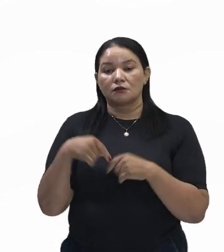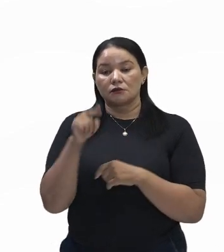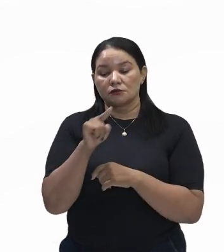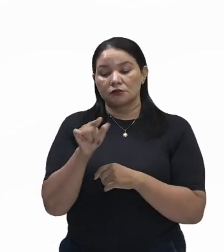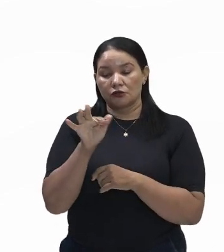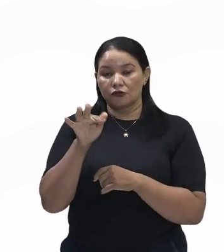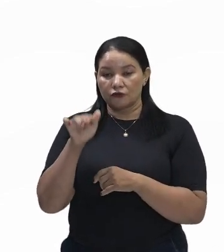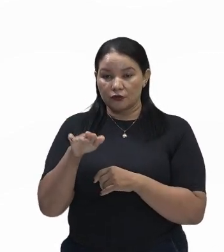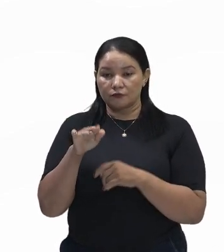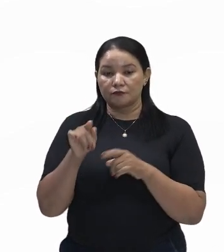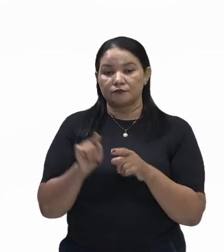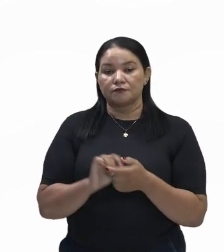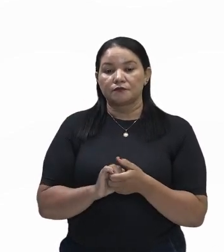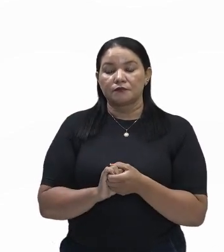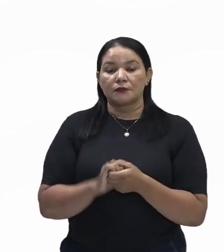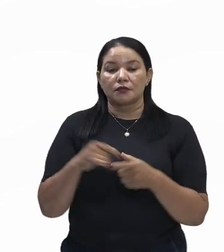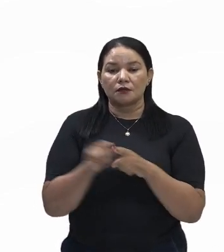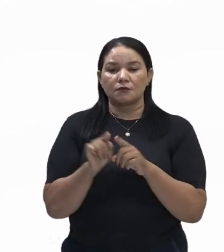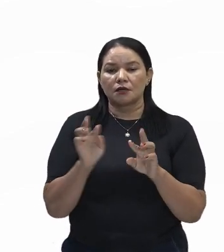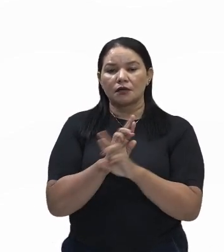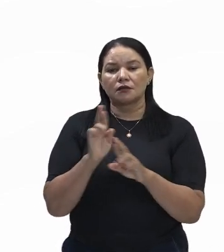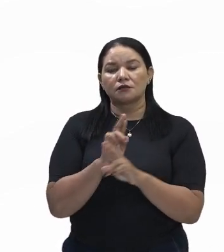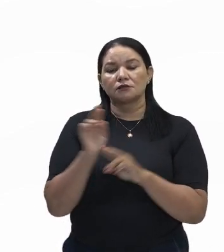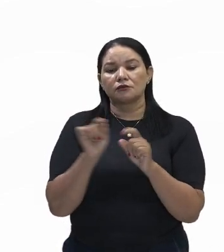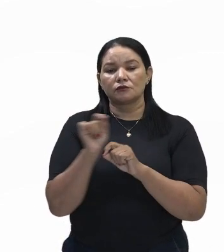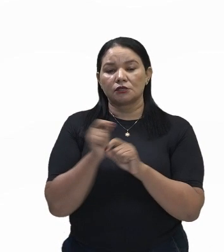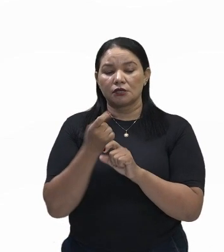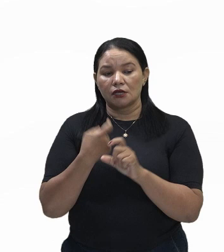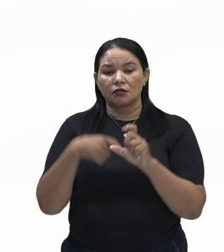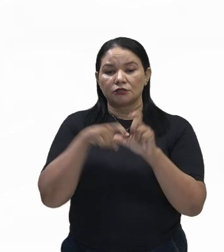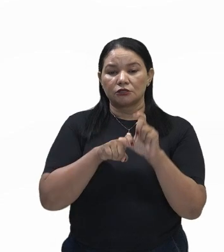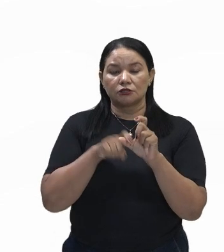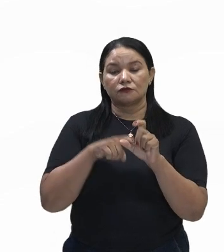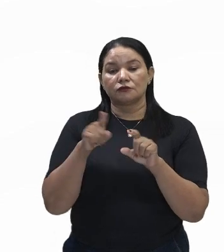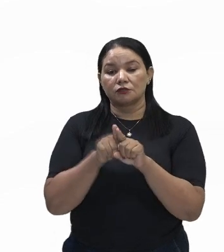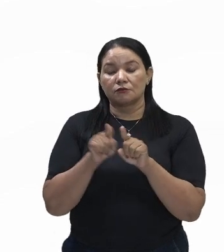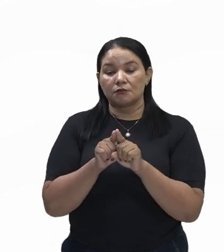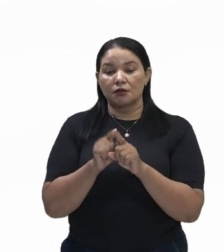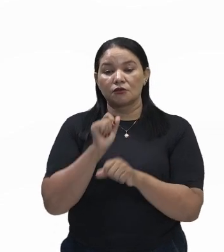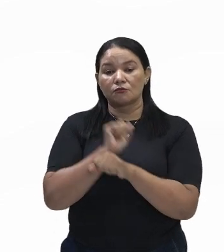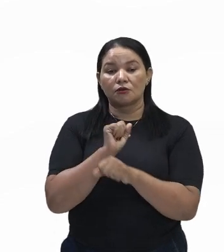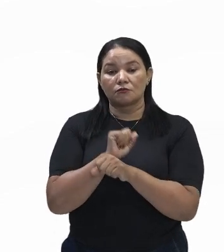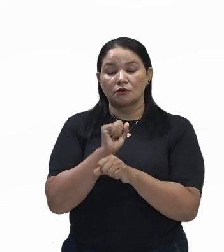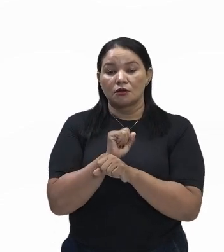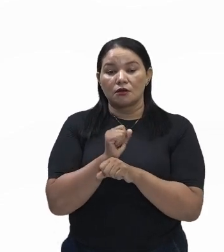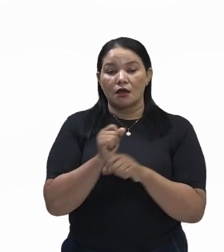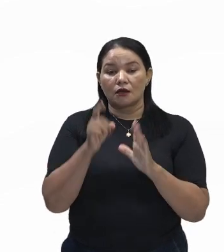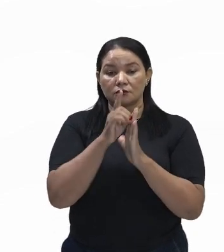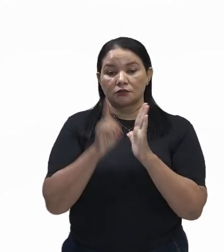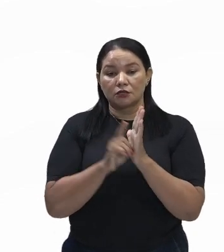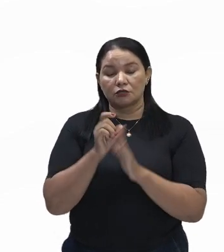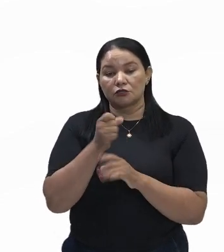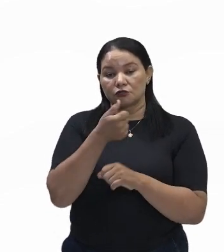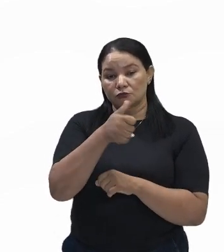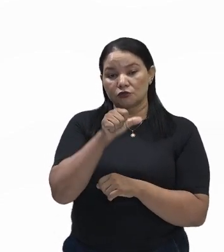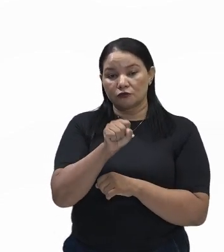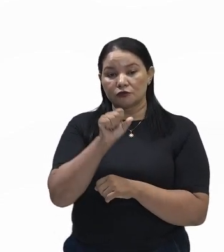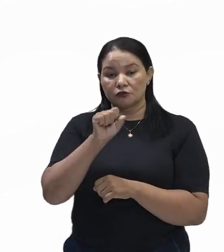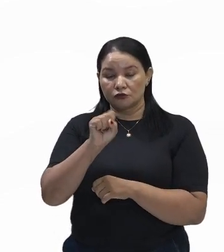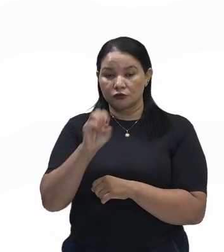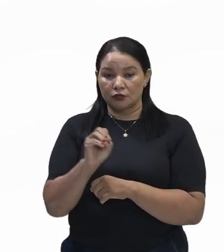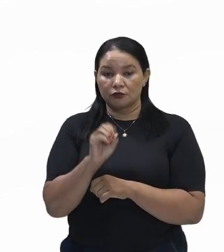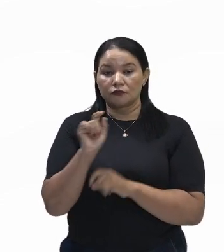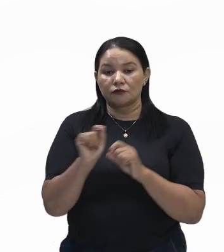Em relação à dívida e estagnação industrial da década de 80. Então, em